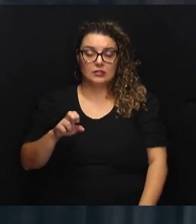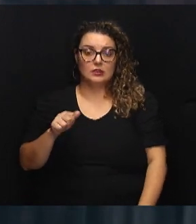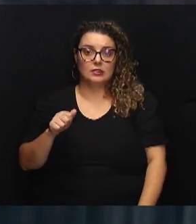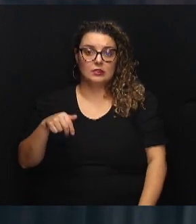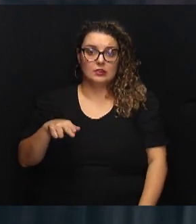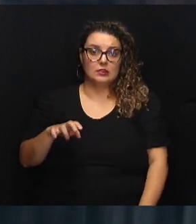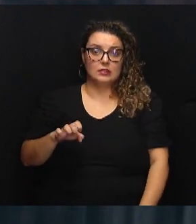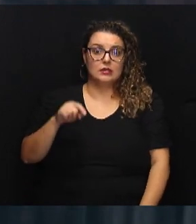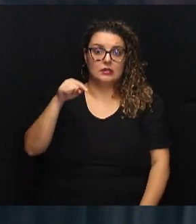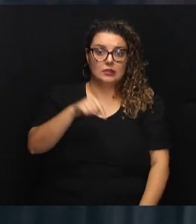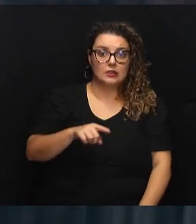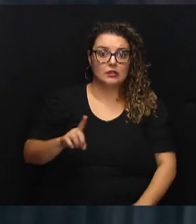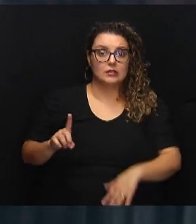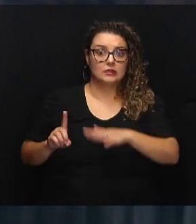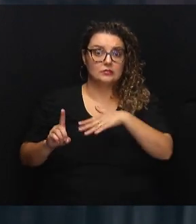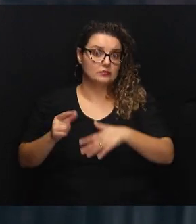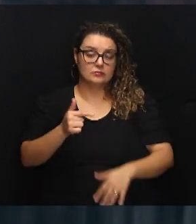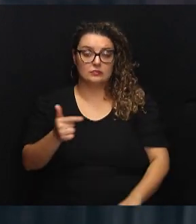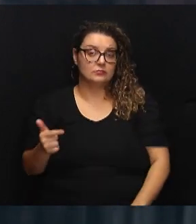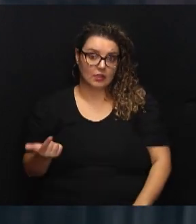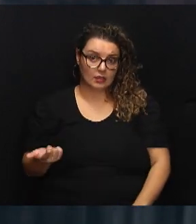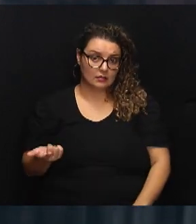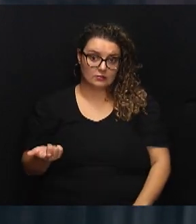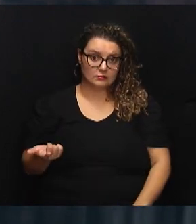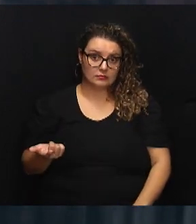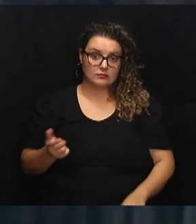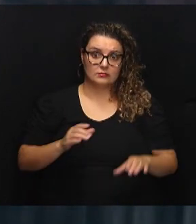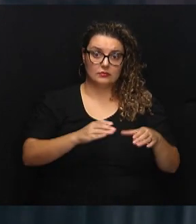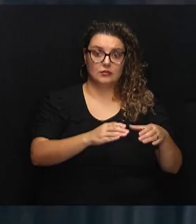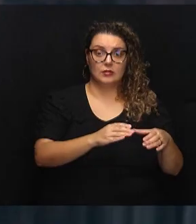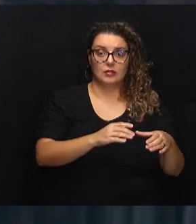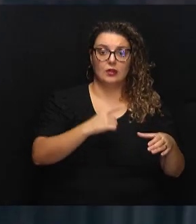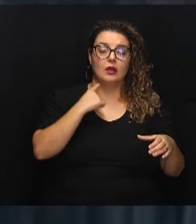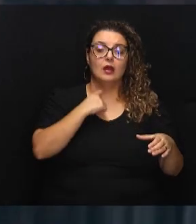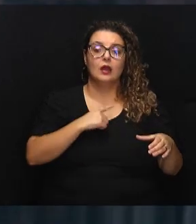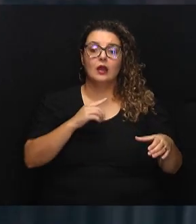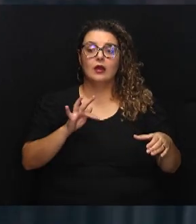esse é ídolo". Você pega times como Flamengo,